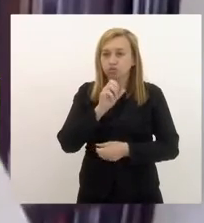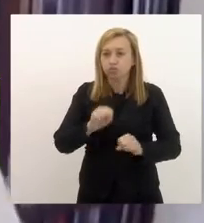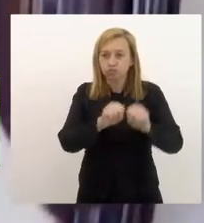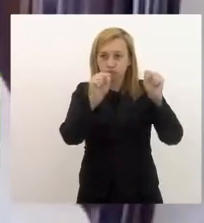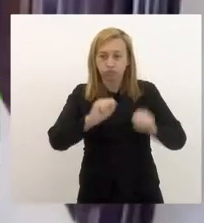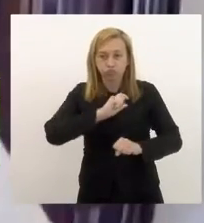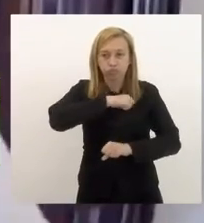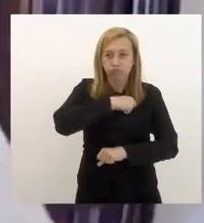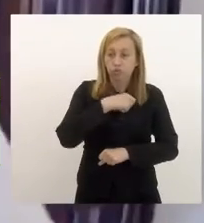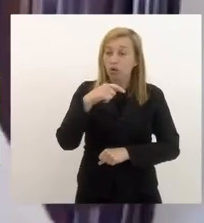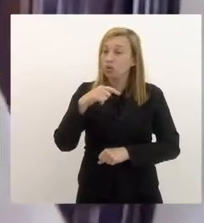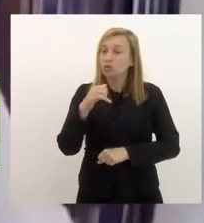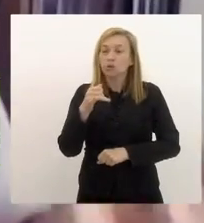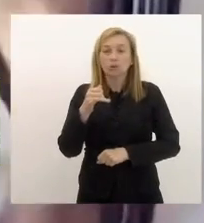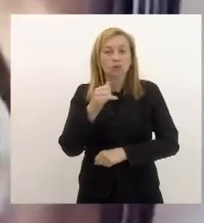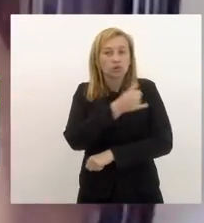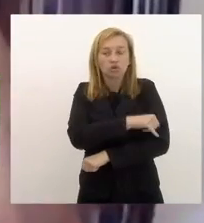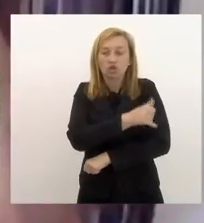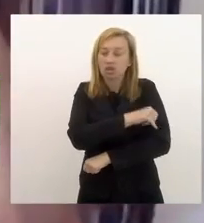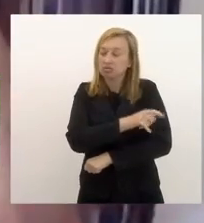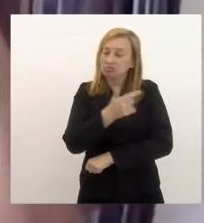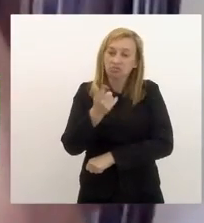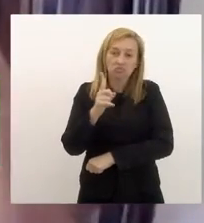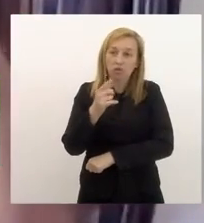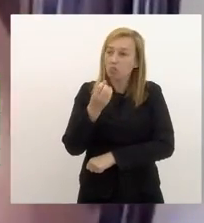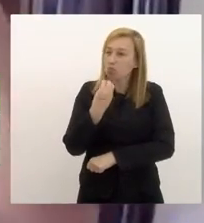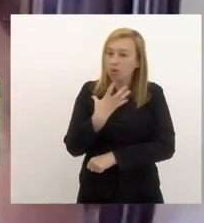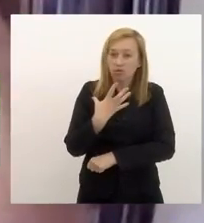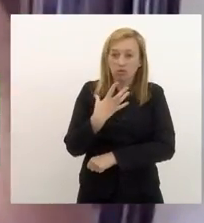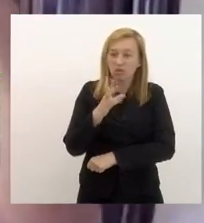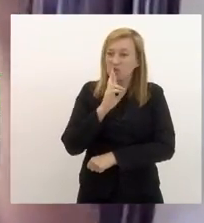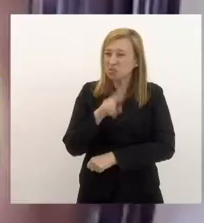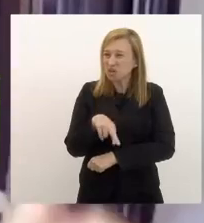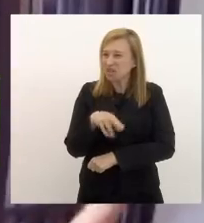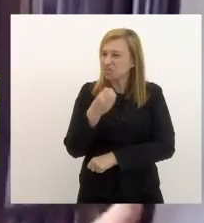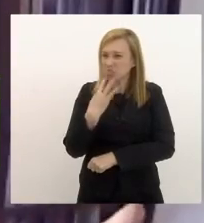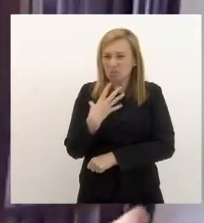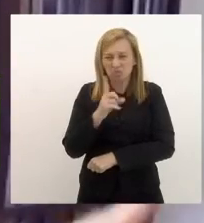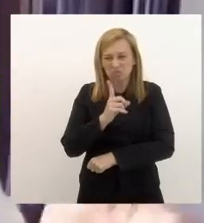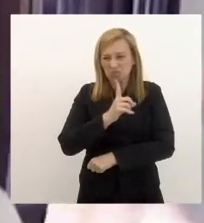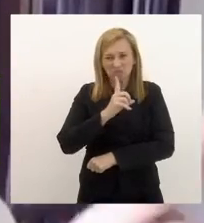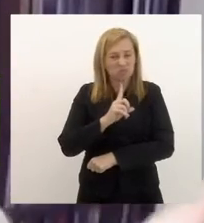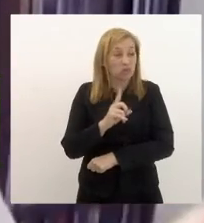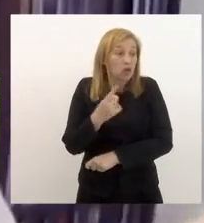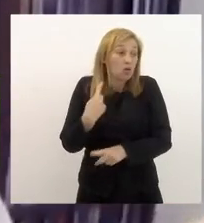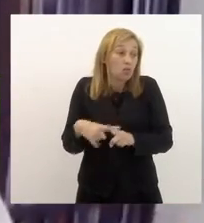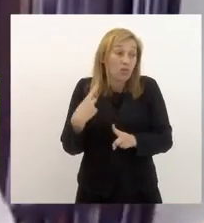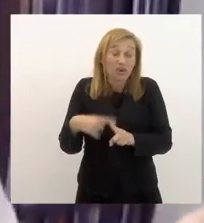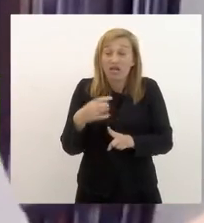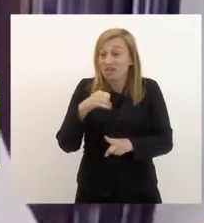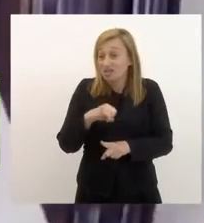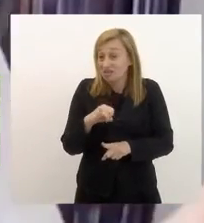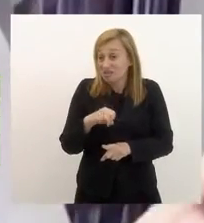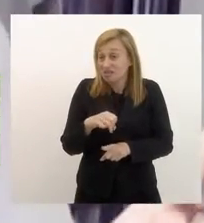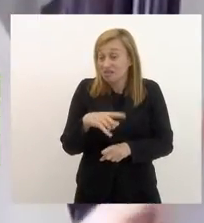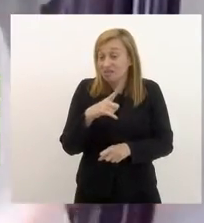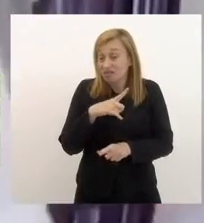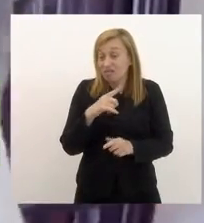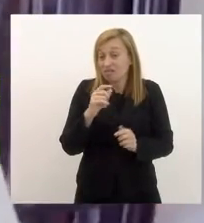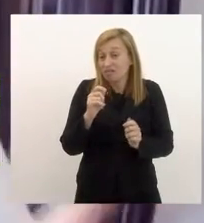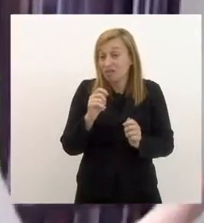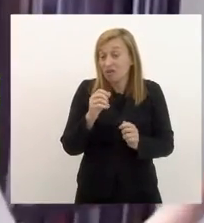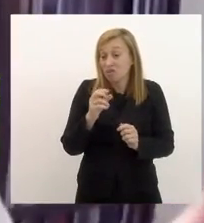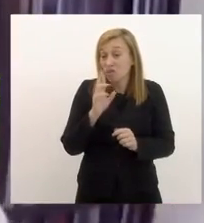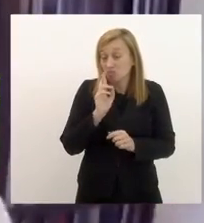no Rio de Janeiro não deu não deu Resultado positivo porque se veste ele tivesse dado